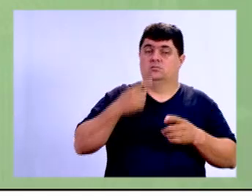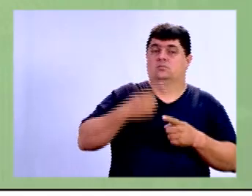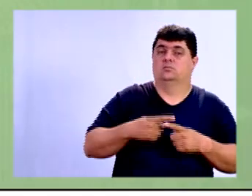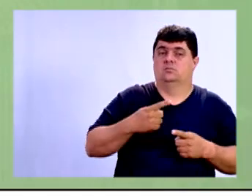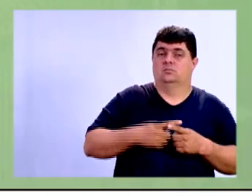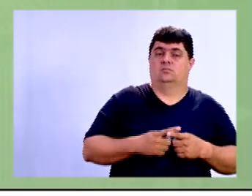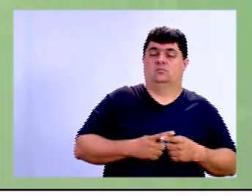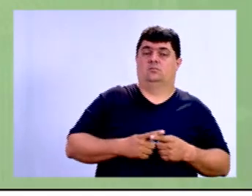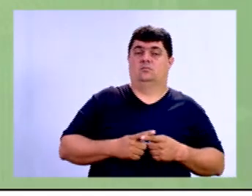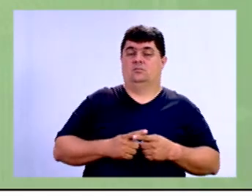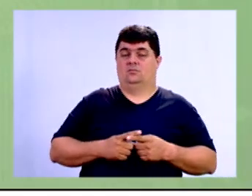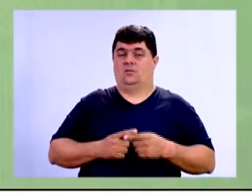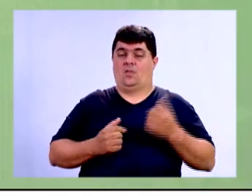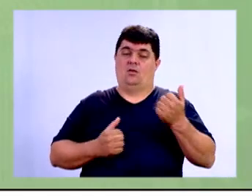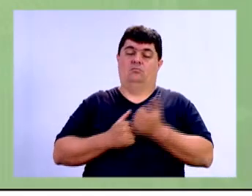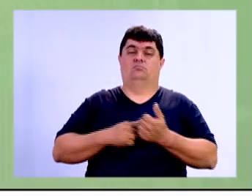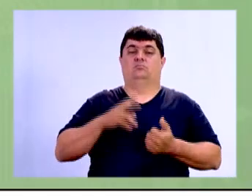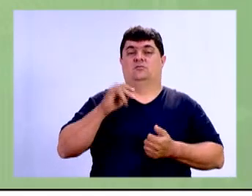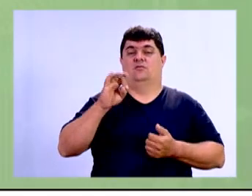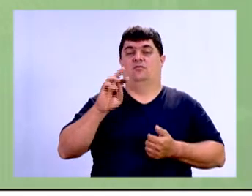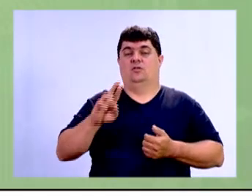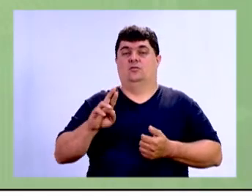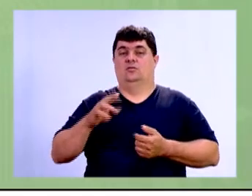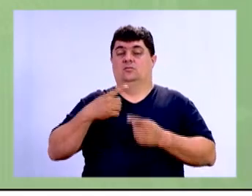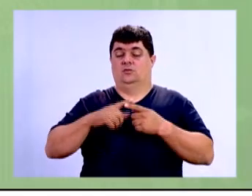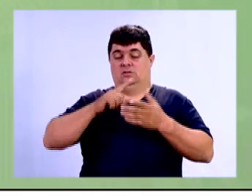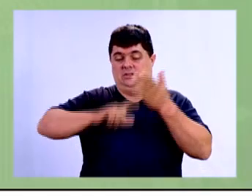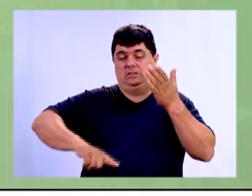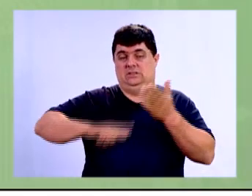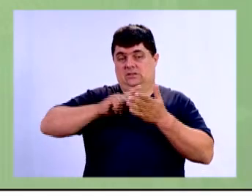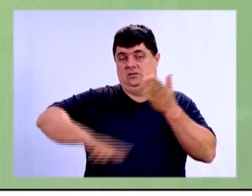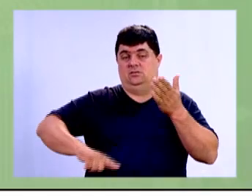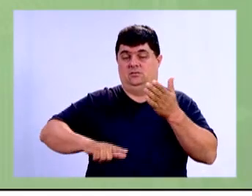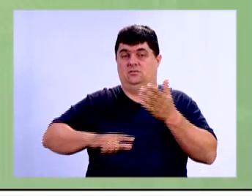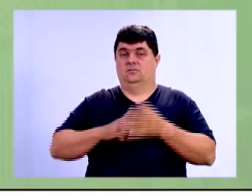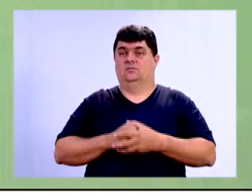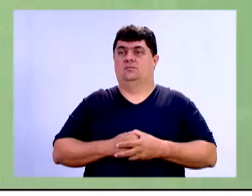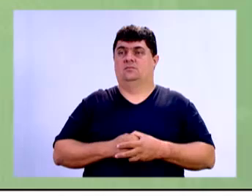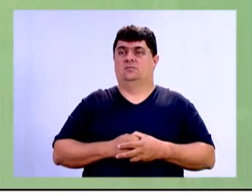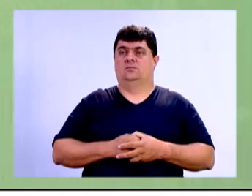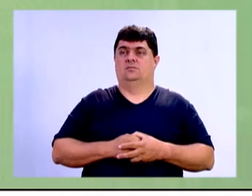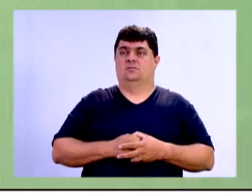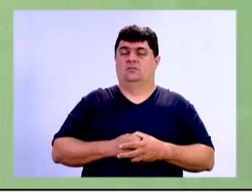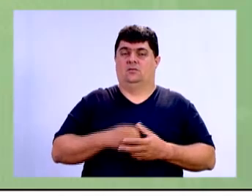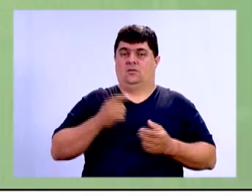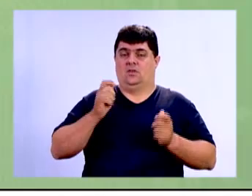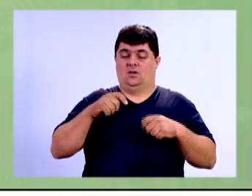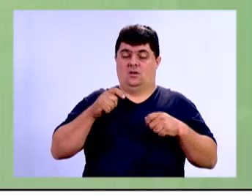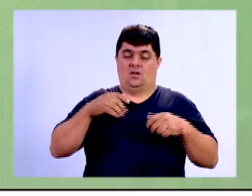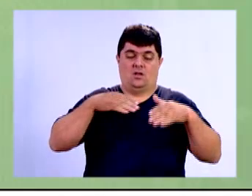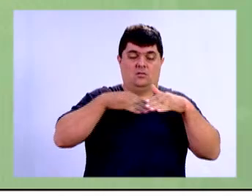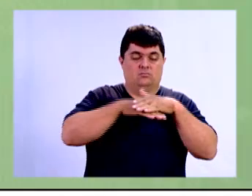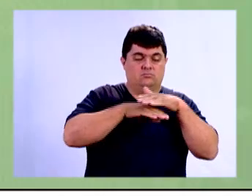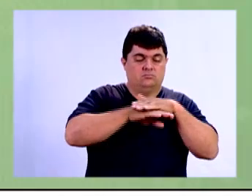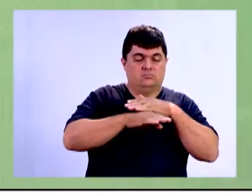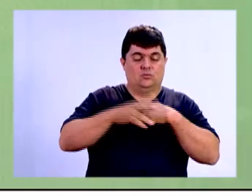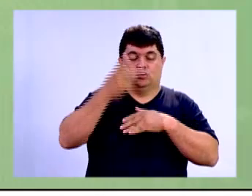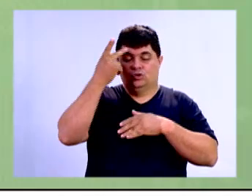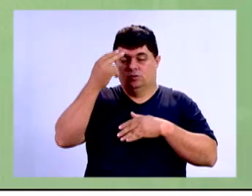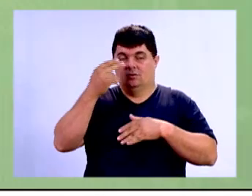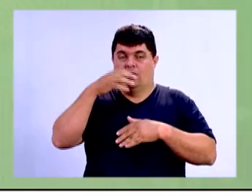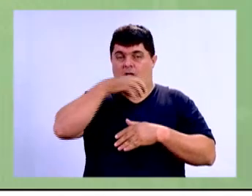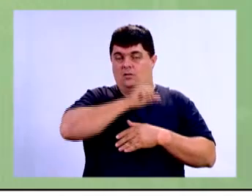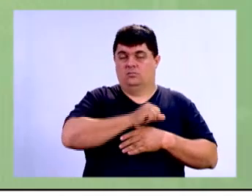listas ao invés de vetores é o fato de que as listas são alocadas dinamicamente,